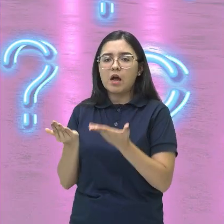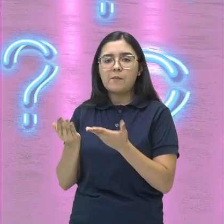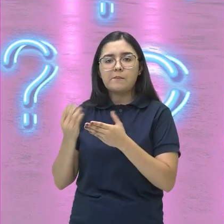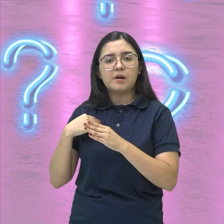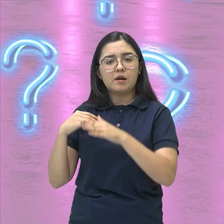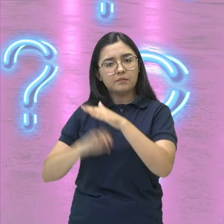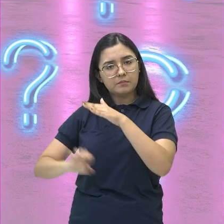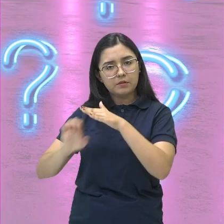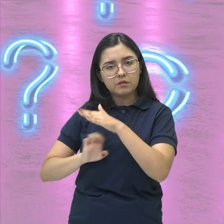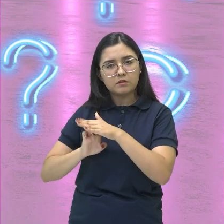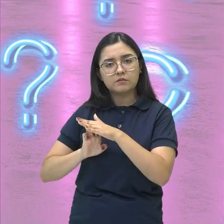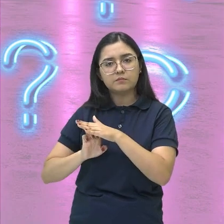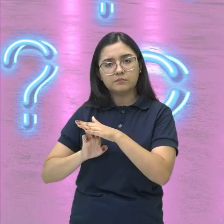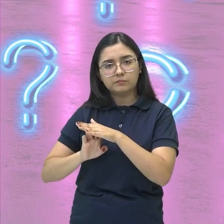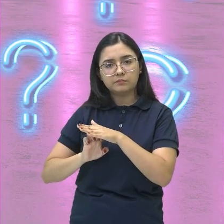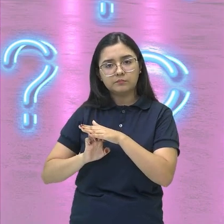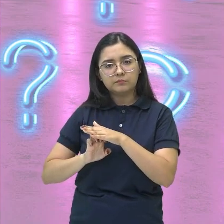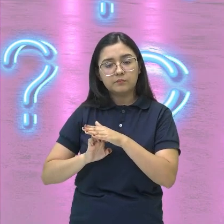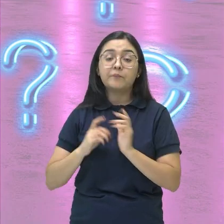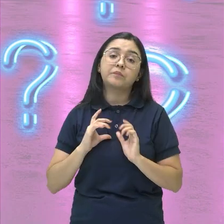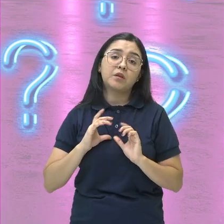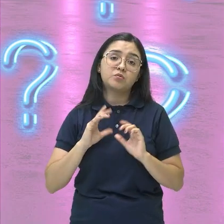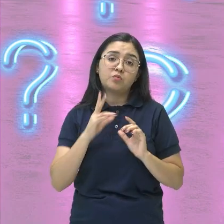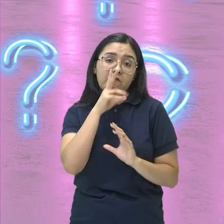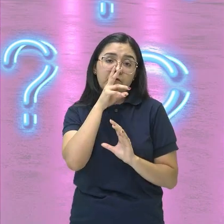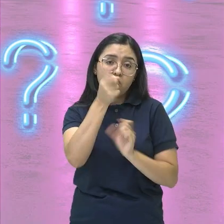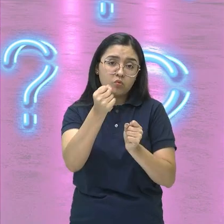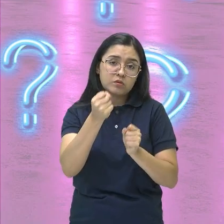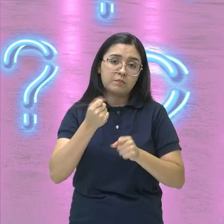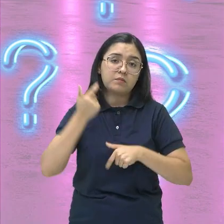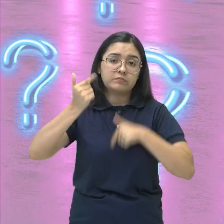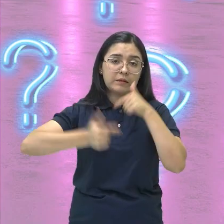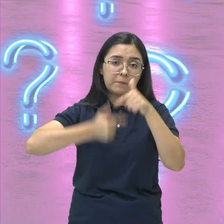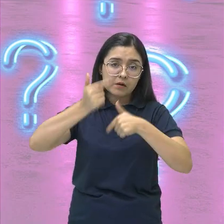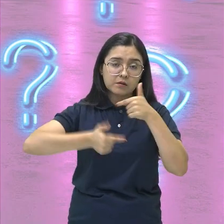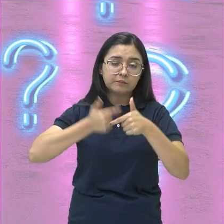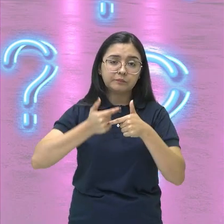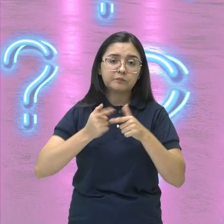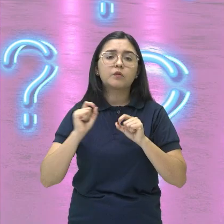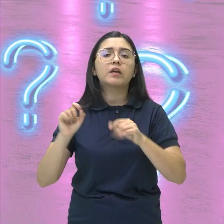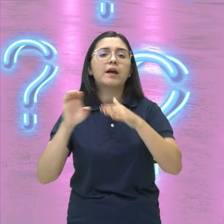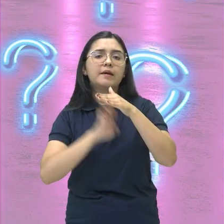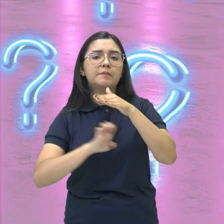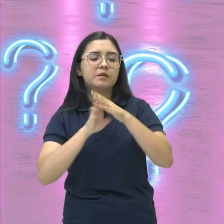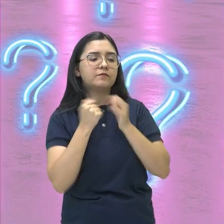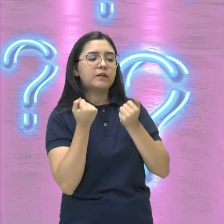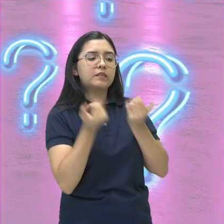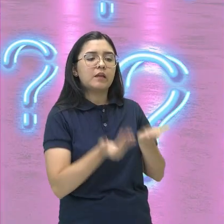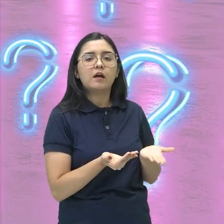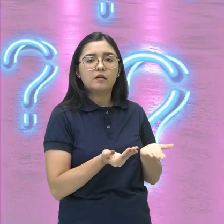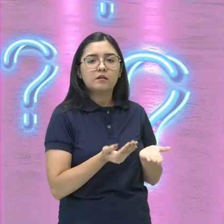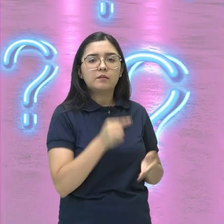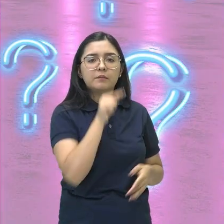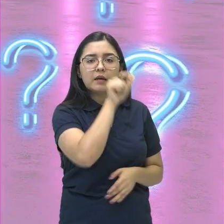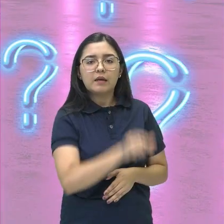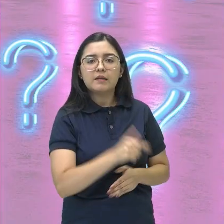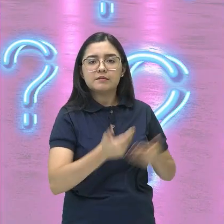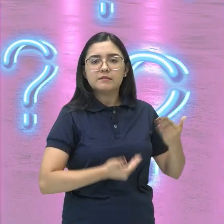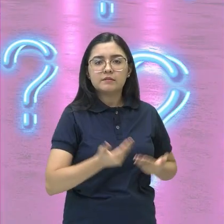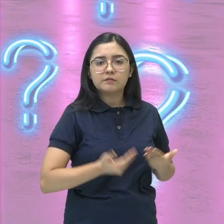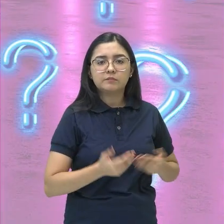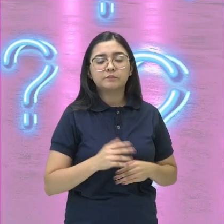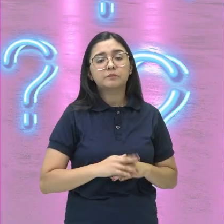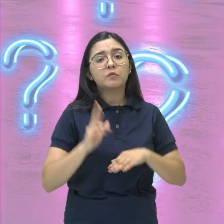empresa? A sua força de trabalho. E o que a empresa tem a oferecer para ele?